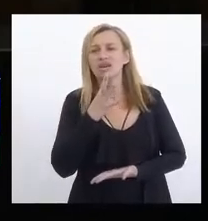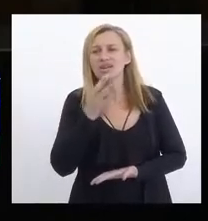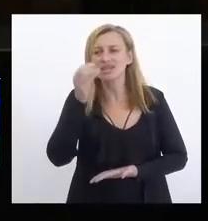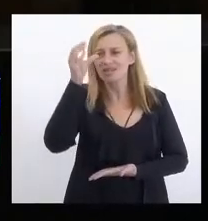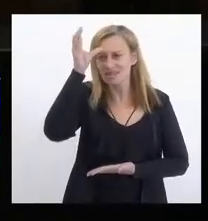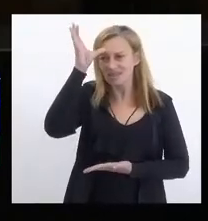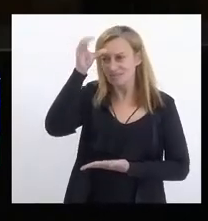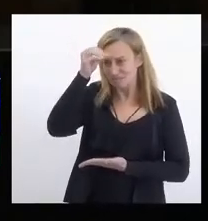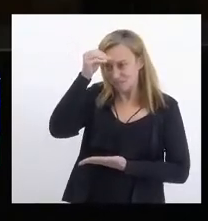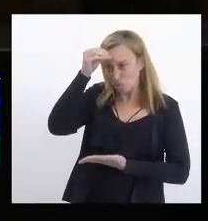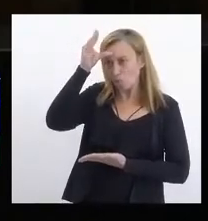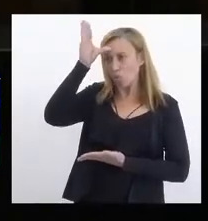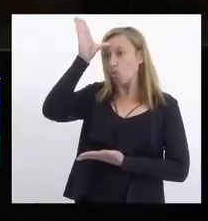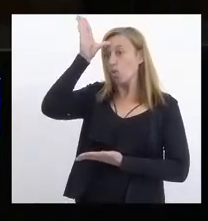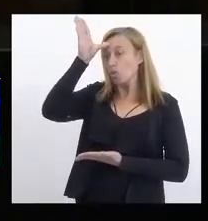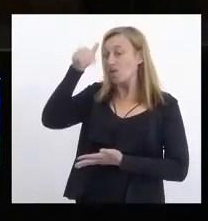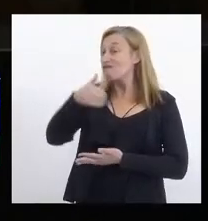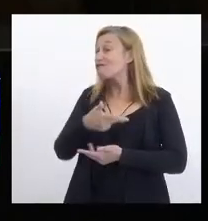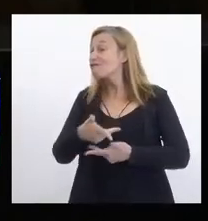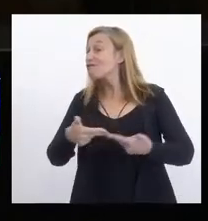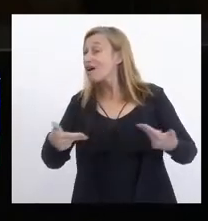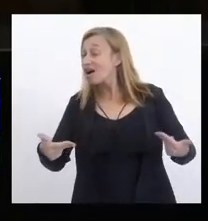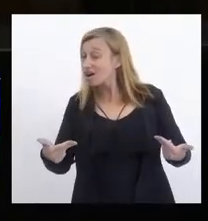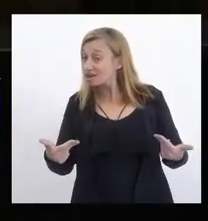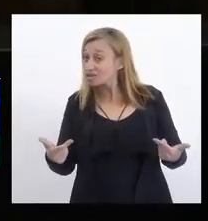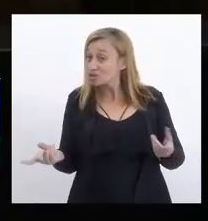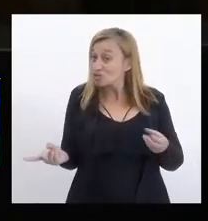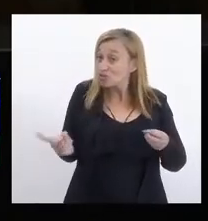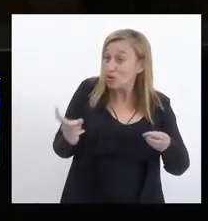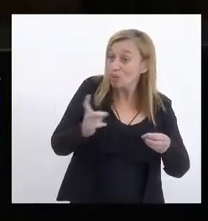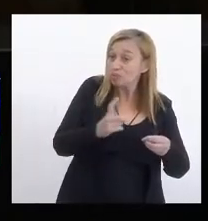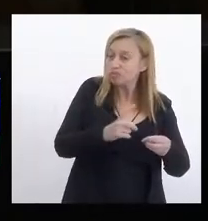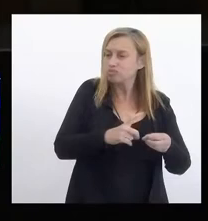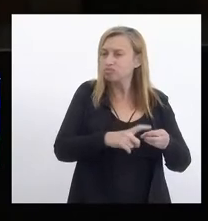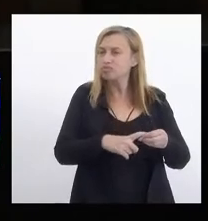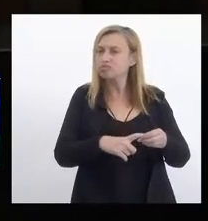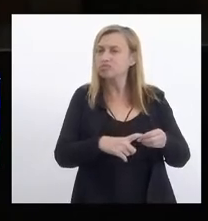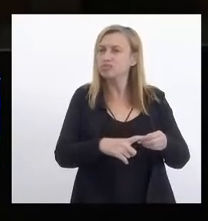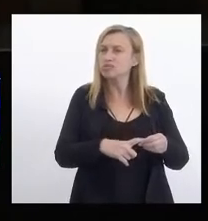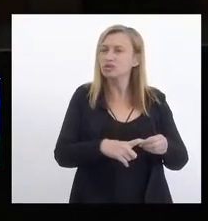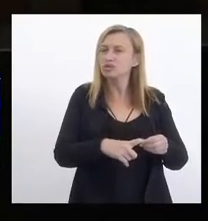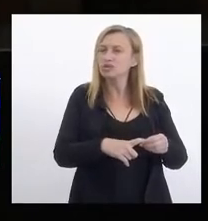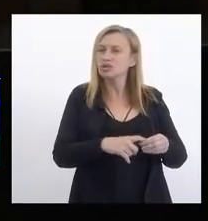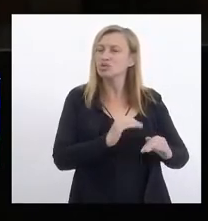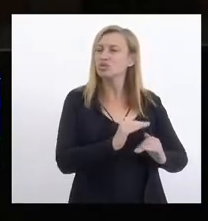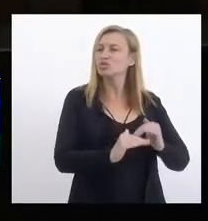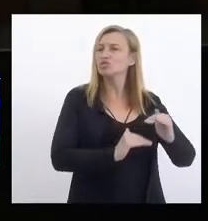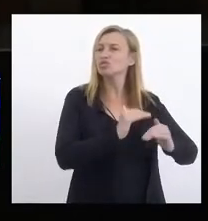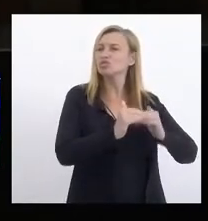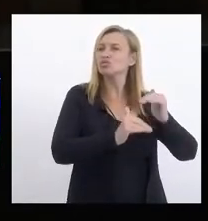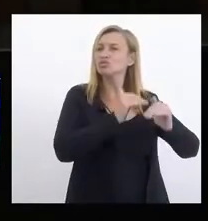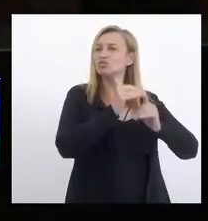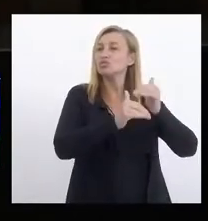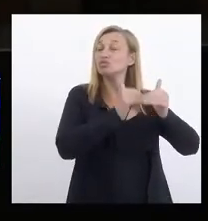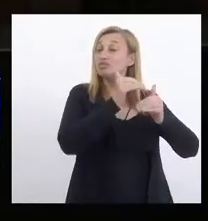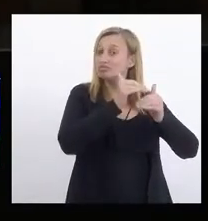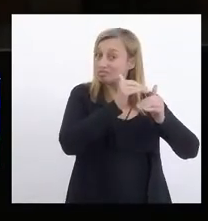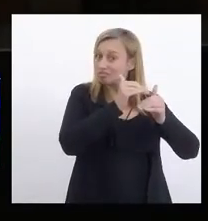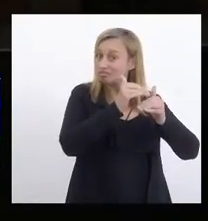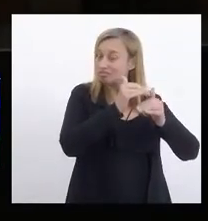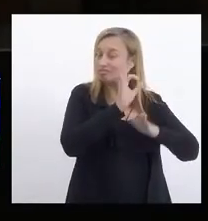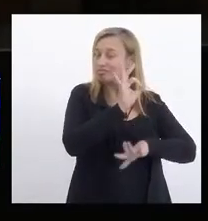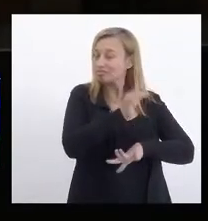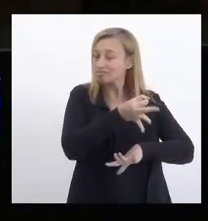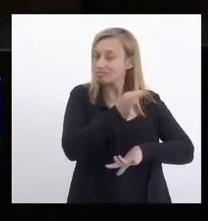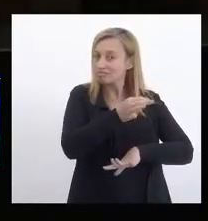conhecimentos. Conhecimentos esses voltados para o desenvolvimento